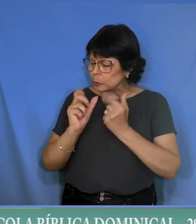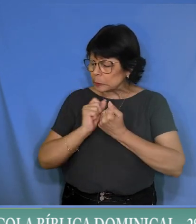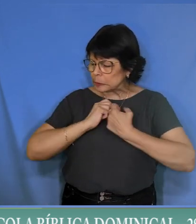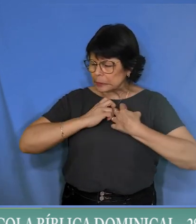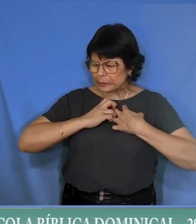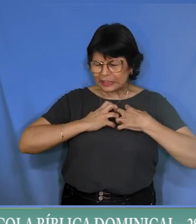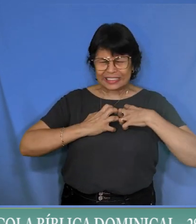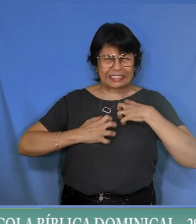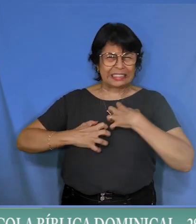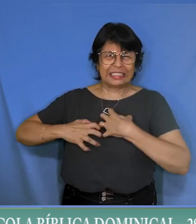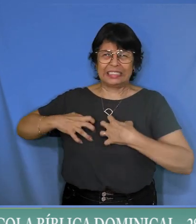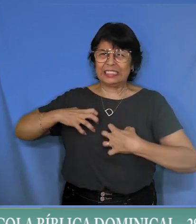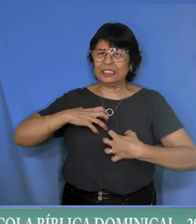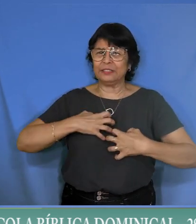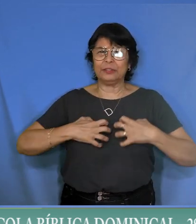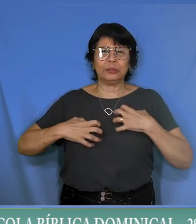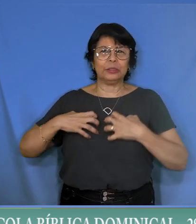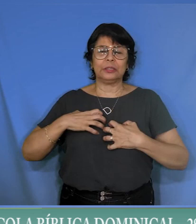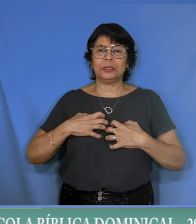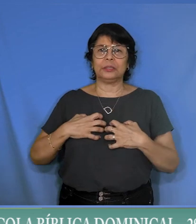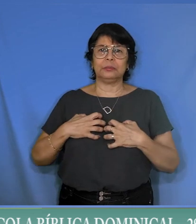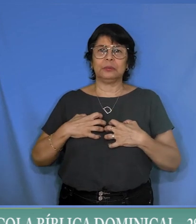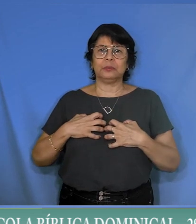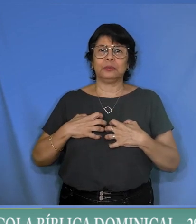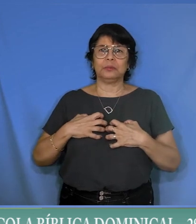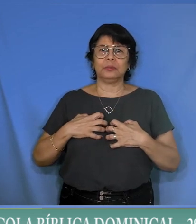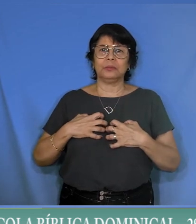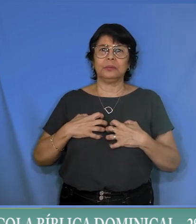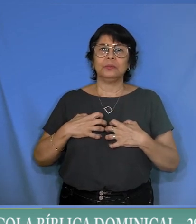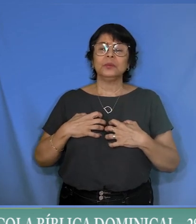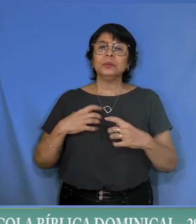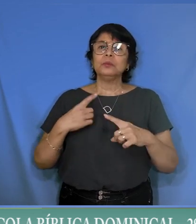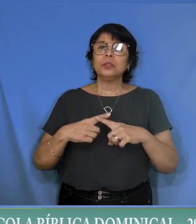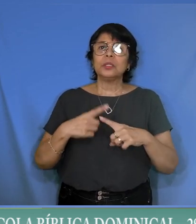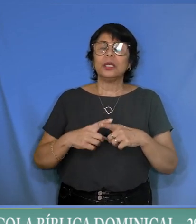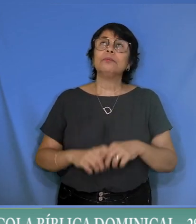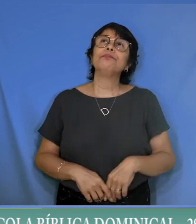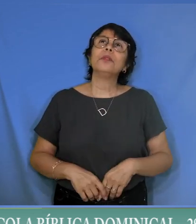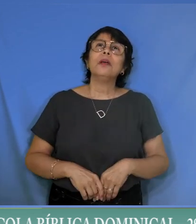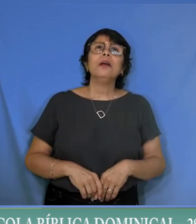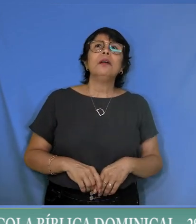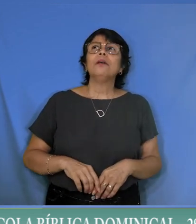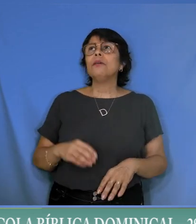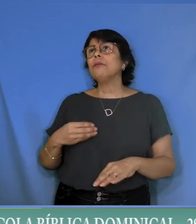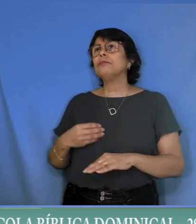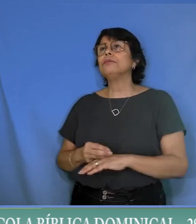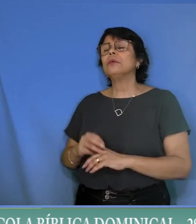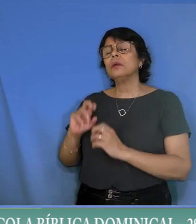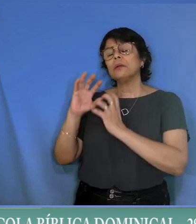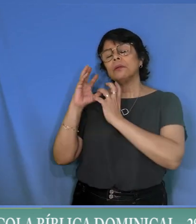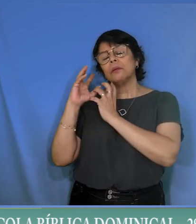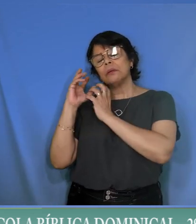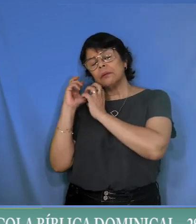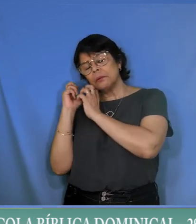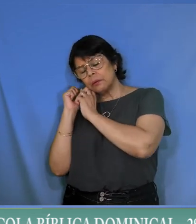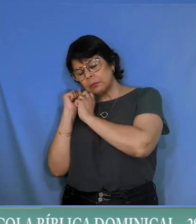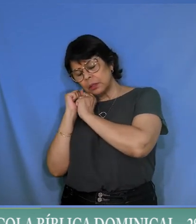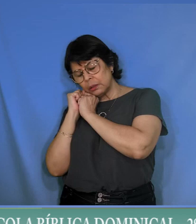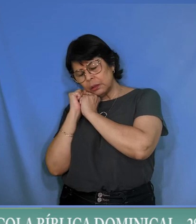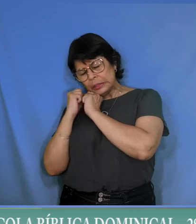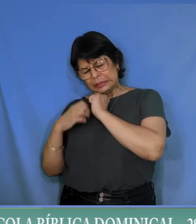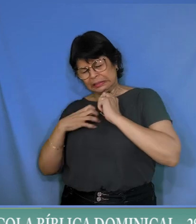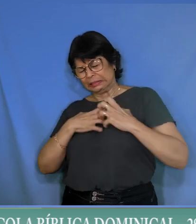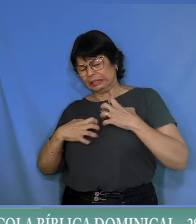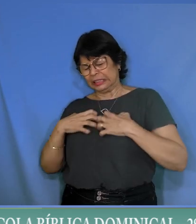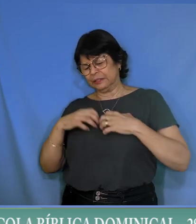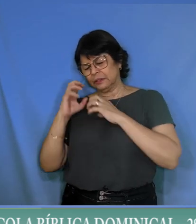Aquela ira que a gente dorme com ela no coração, acorda no outro dia e fica anos e anos, e a gente não sabe nem por que muitas vezes